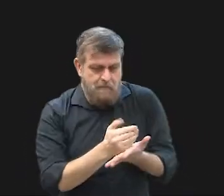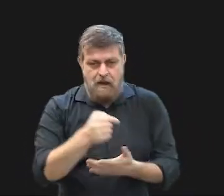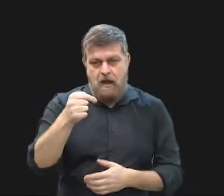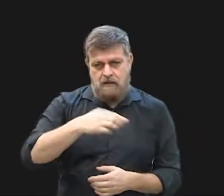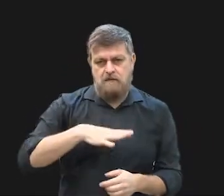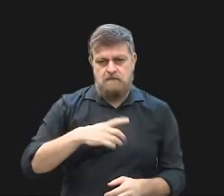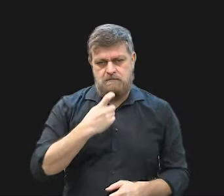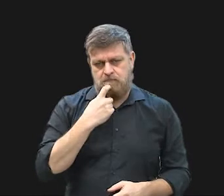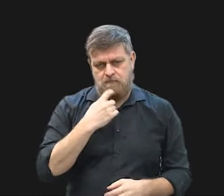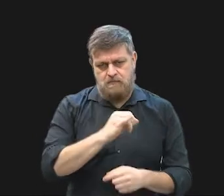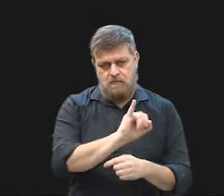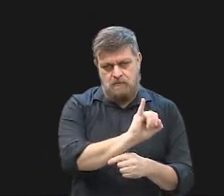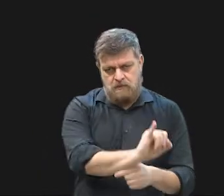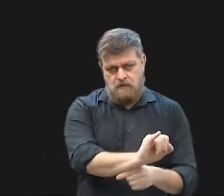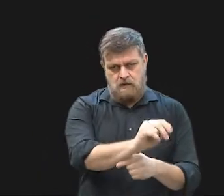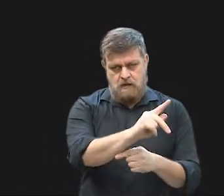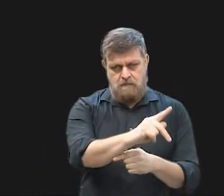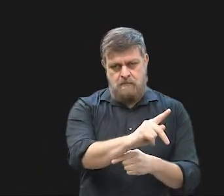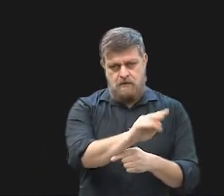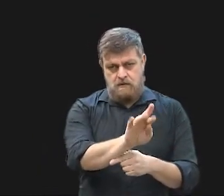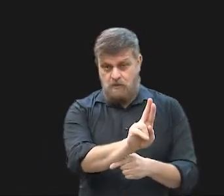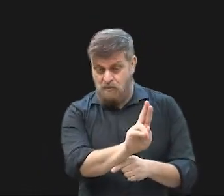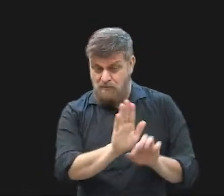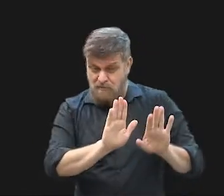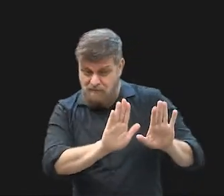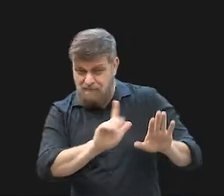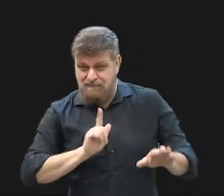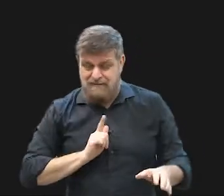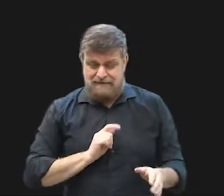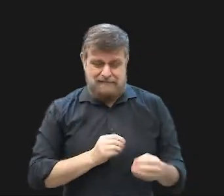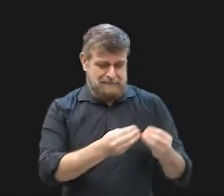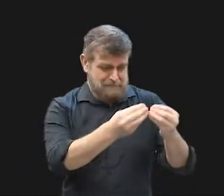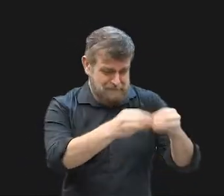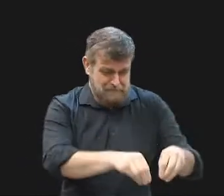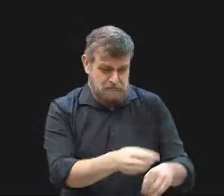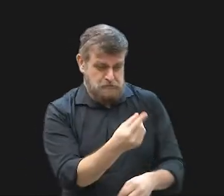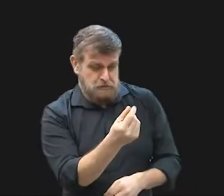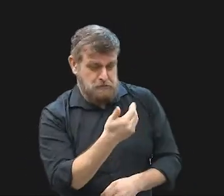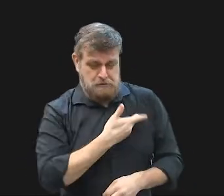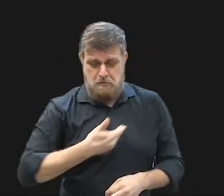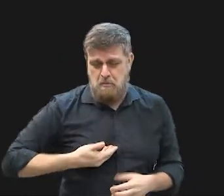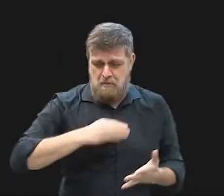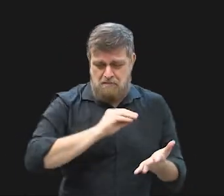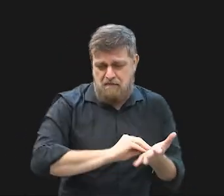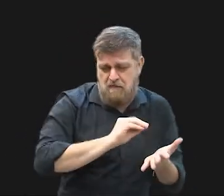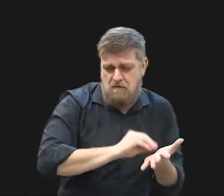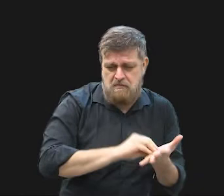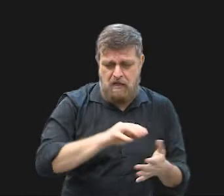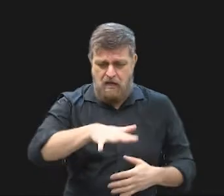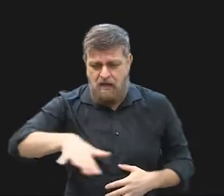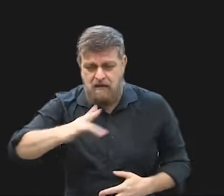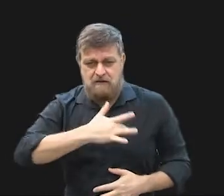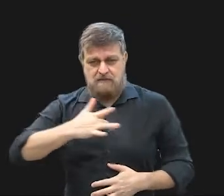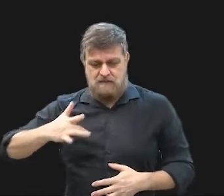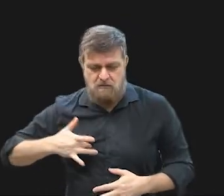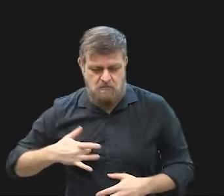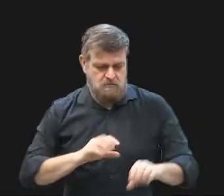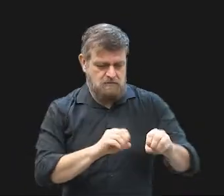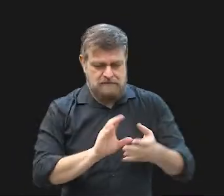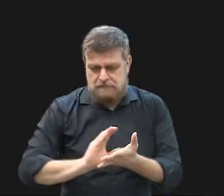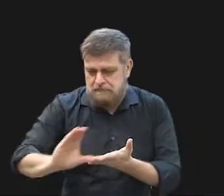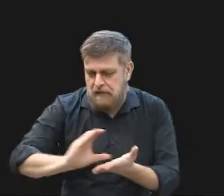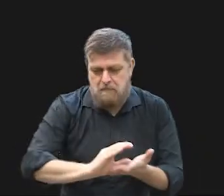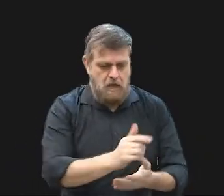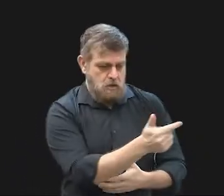de arrecadação para a cidade e vai gerar muito prejuízo, não vai ter dinheiro para aplicar na saúde, na educação, etc. Mas